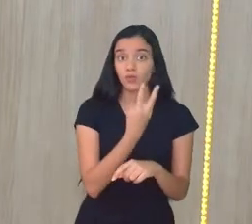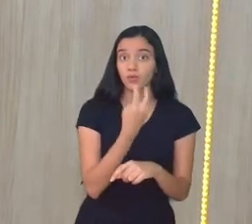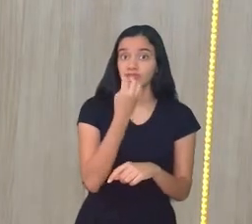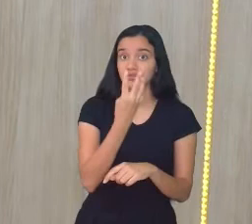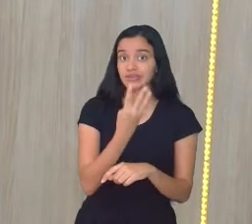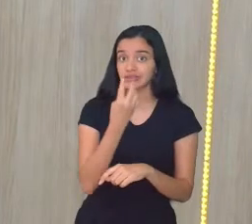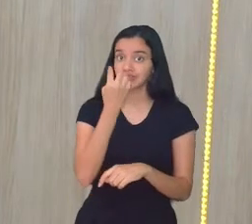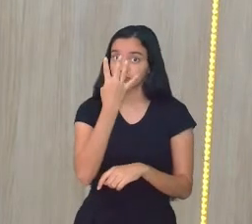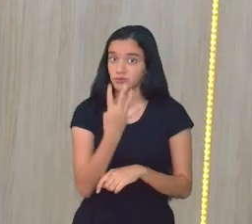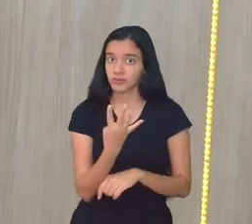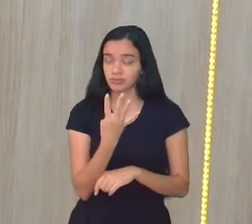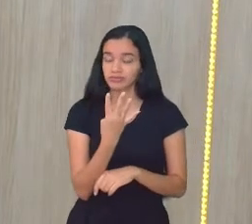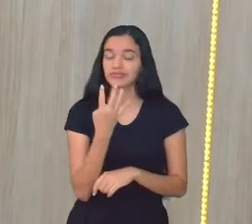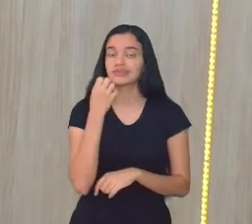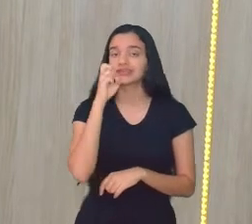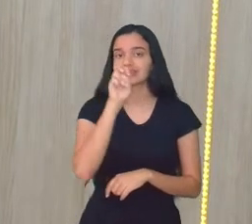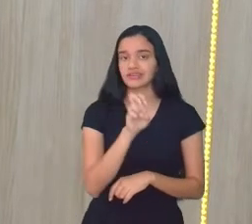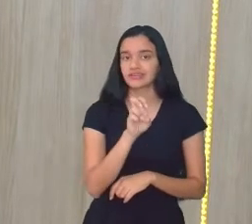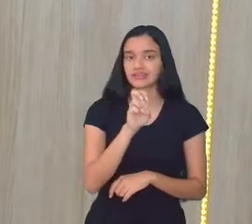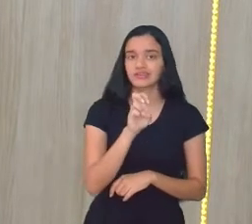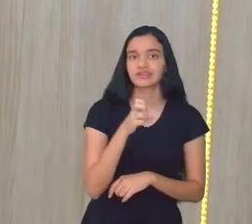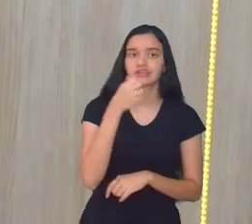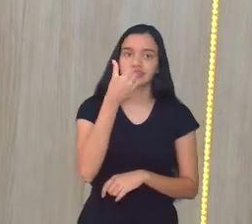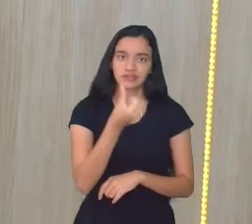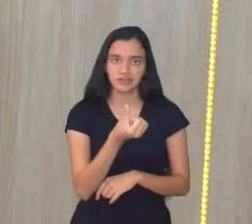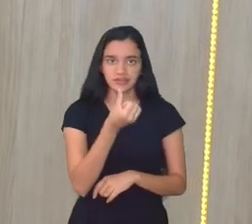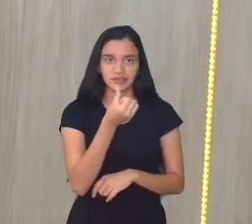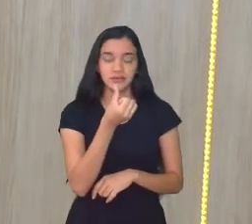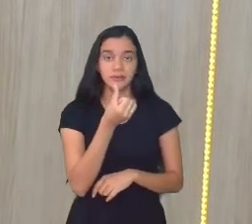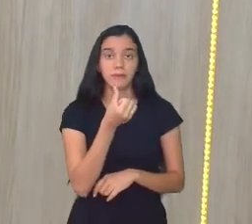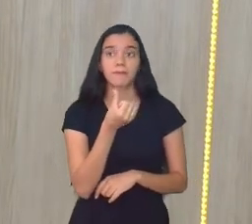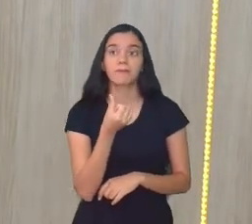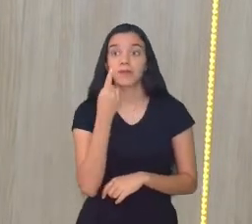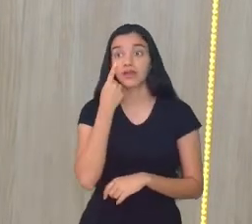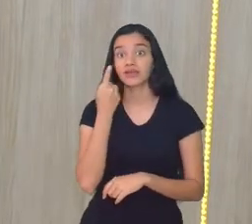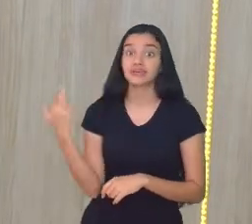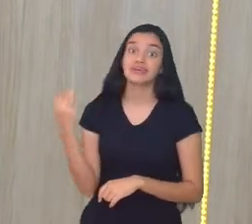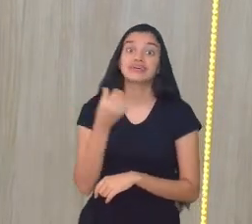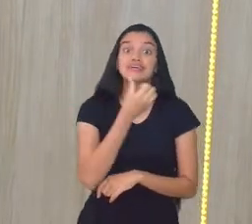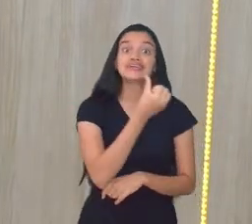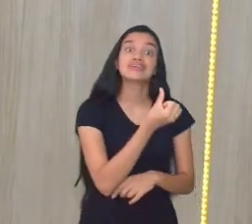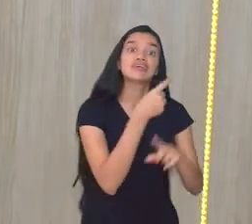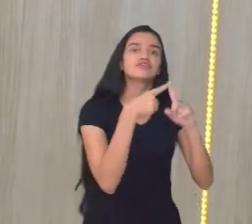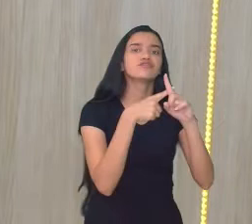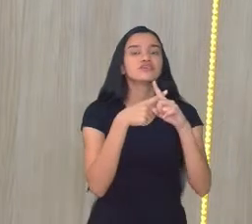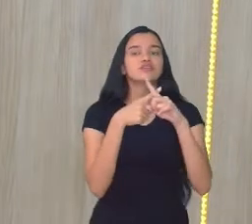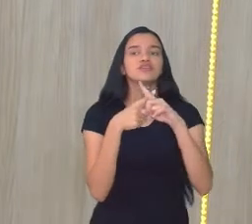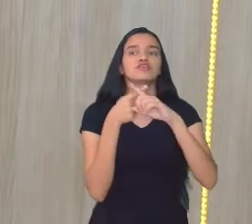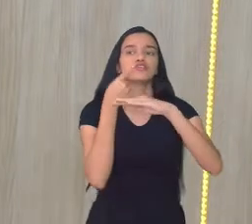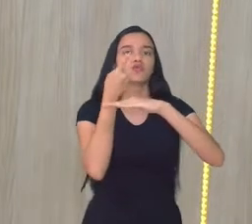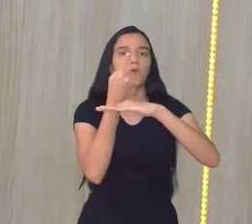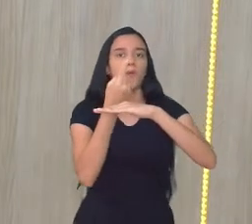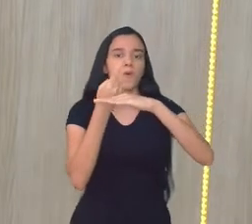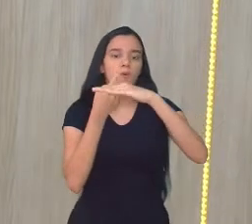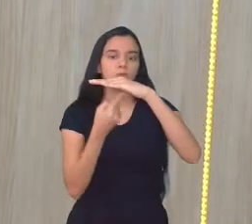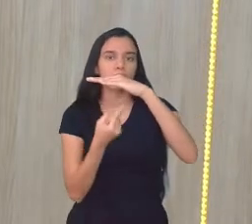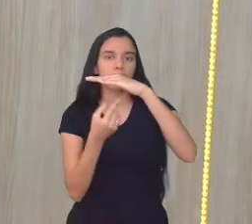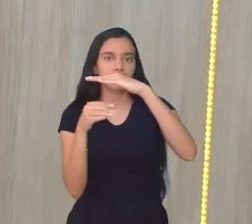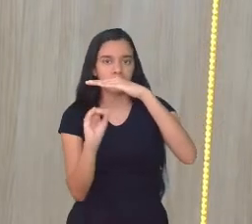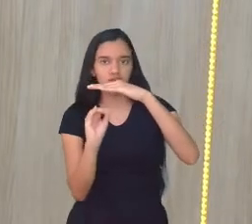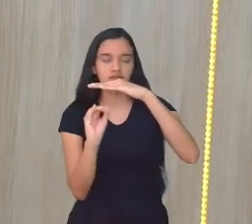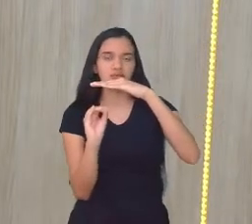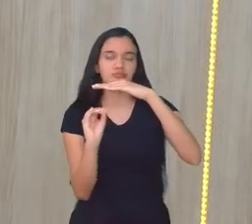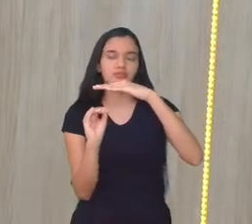2, 3, 4, 5, 6. 6 vezes quem? 6 vezes 1